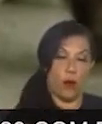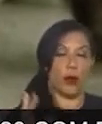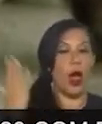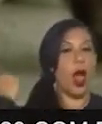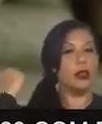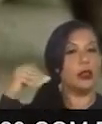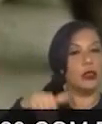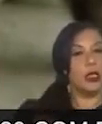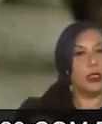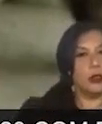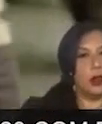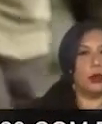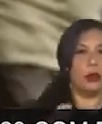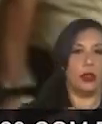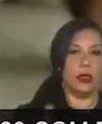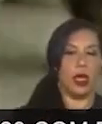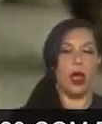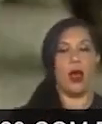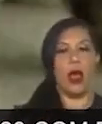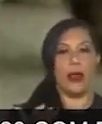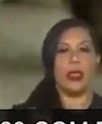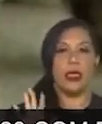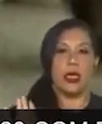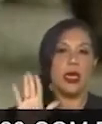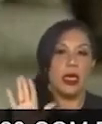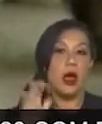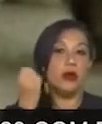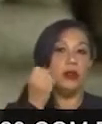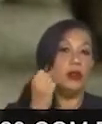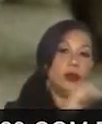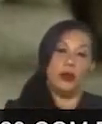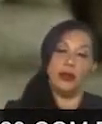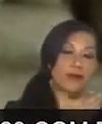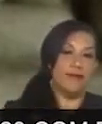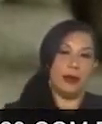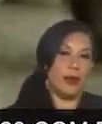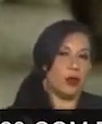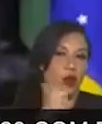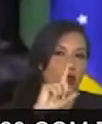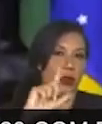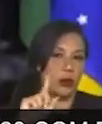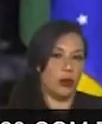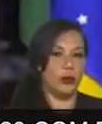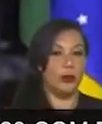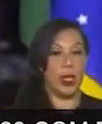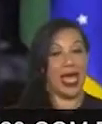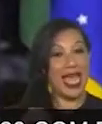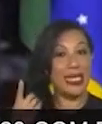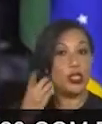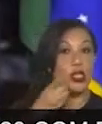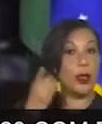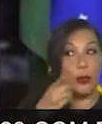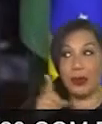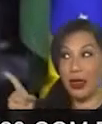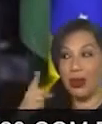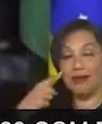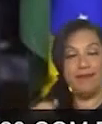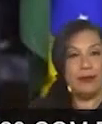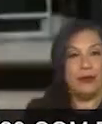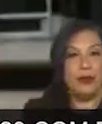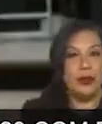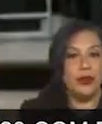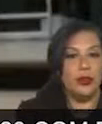eleições, Daniel Silveira concorreu ao Senado pelo Rio de Janeiro, mas não se elegeu. O ex-deputado é investigado